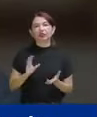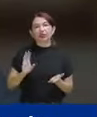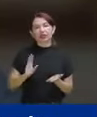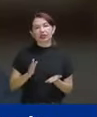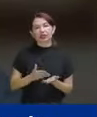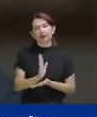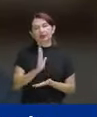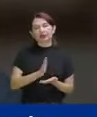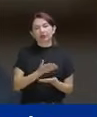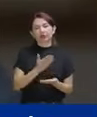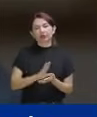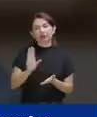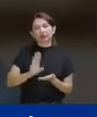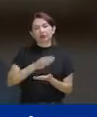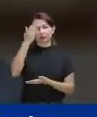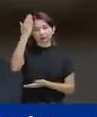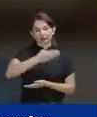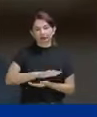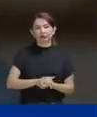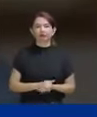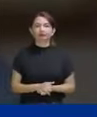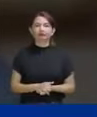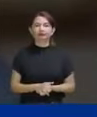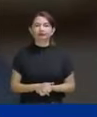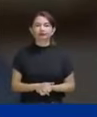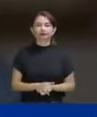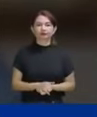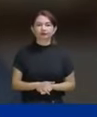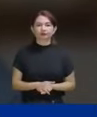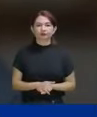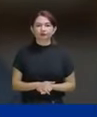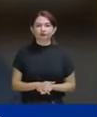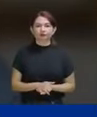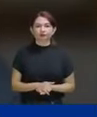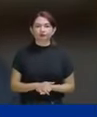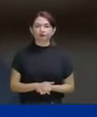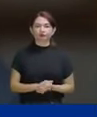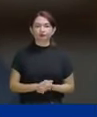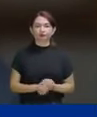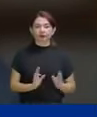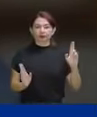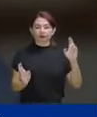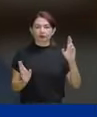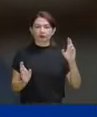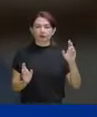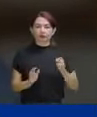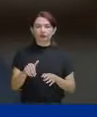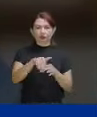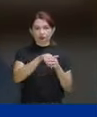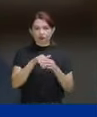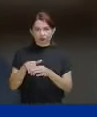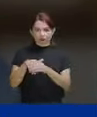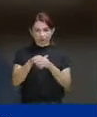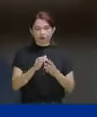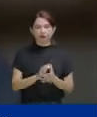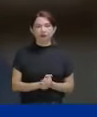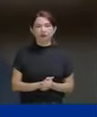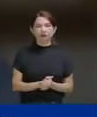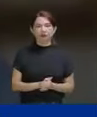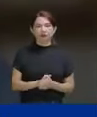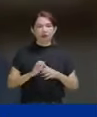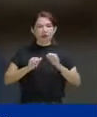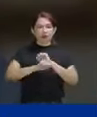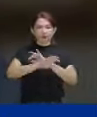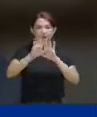das contas. Por oportuno, foi colacionado o trecho do acórdão que afasta, de maneira explícita,